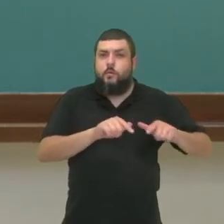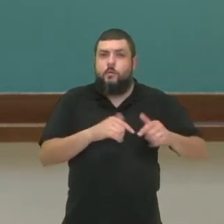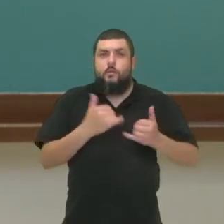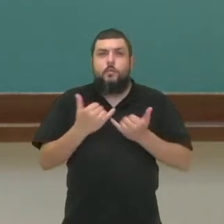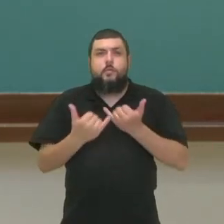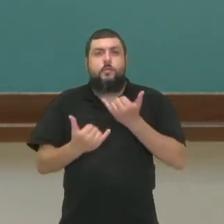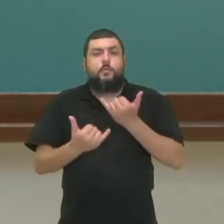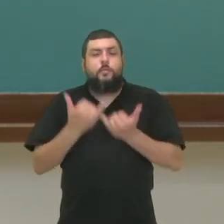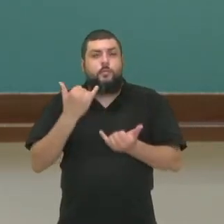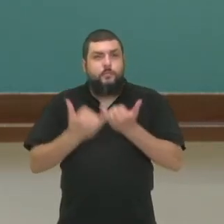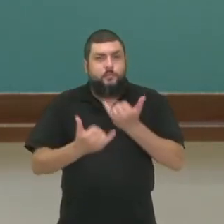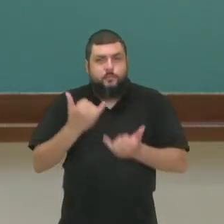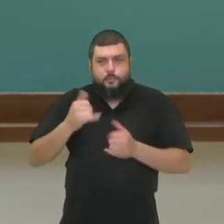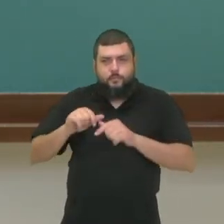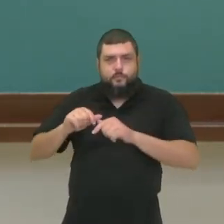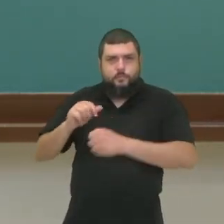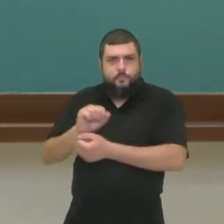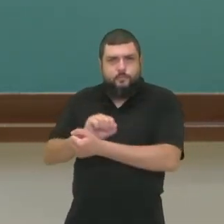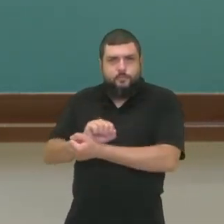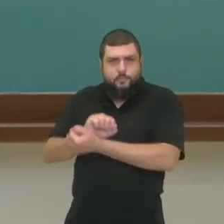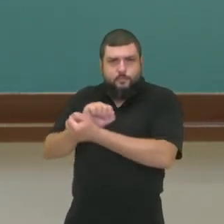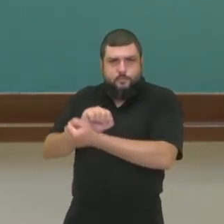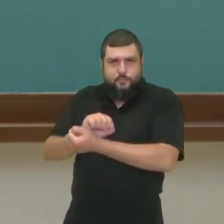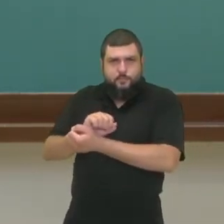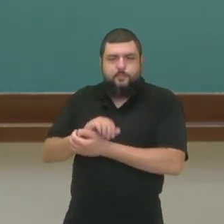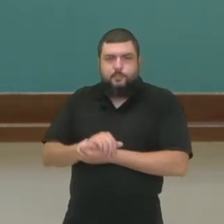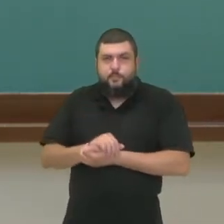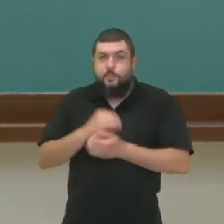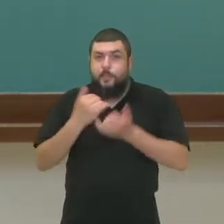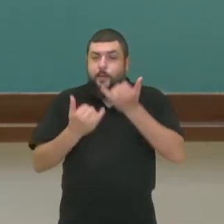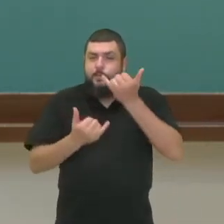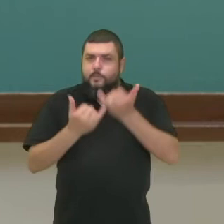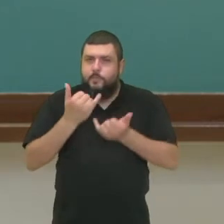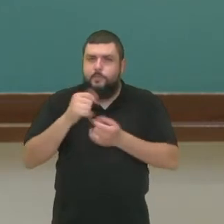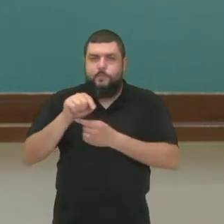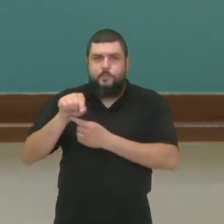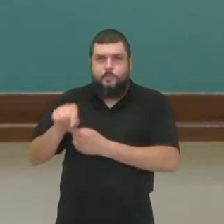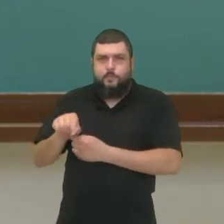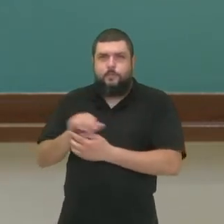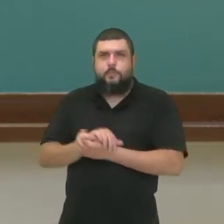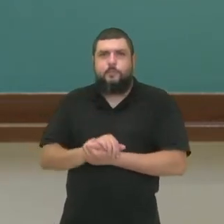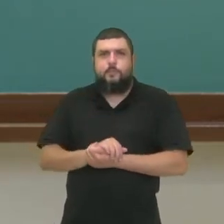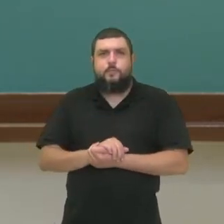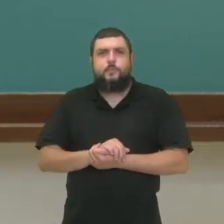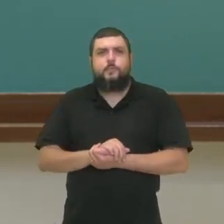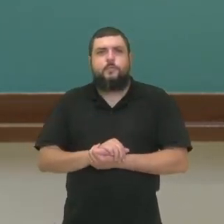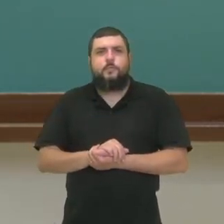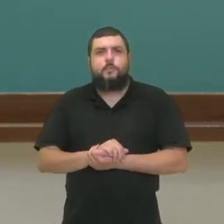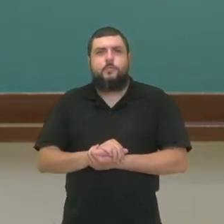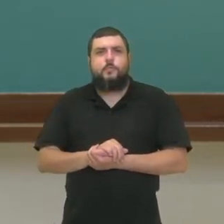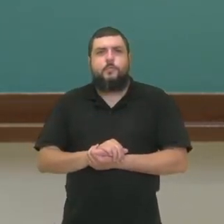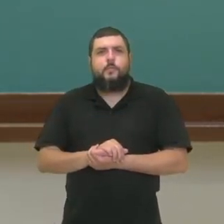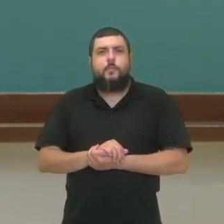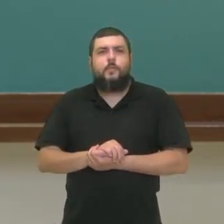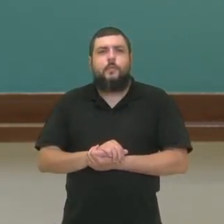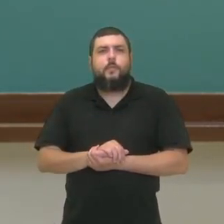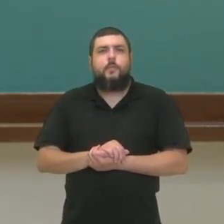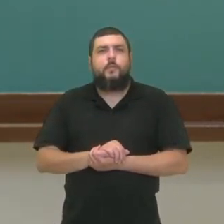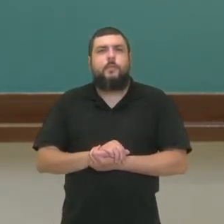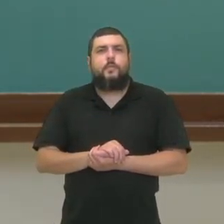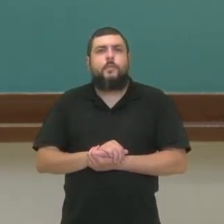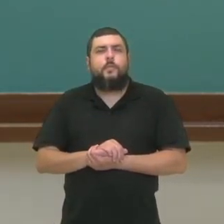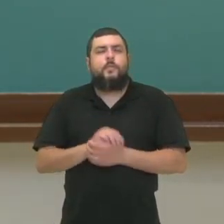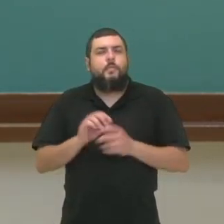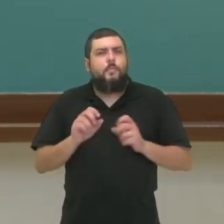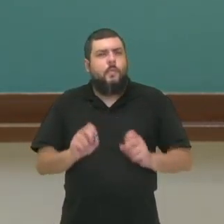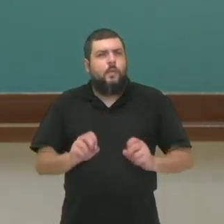professor? Isto, semelhante à escravidão. Parecido com a escravidão. Aí seria melhor, trabalho análogo à escravidão.